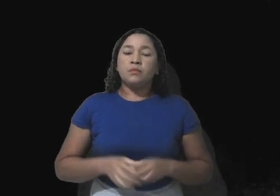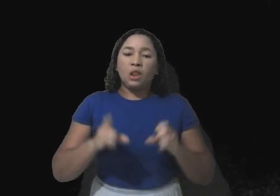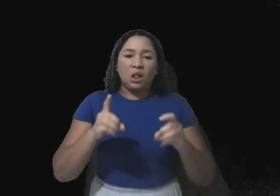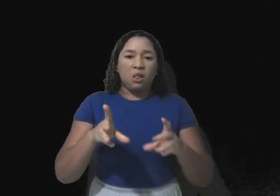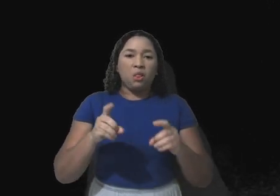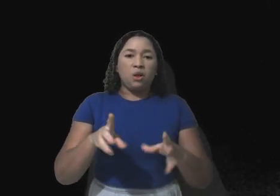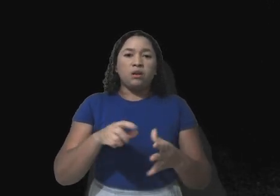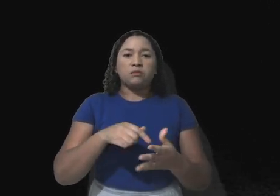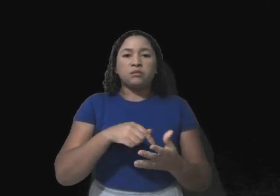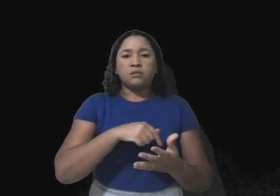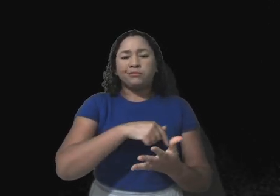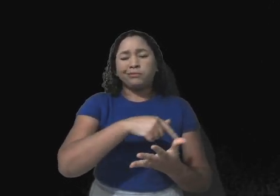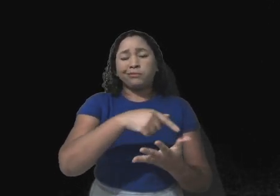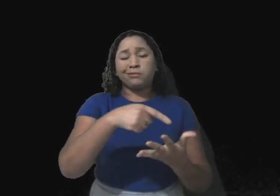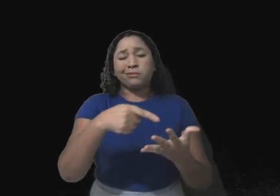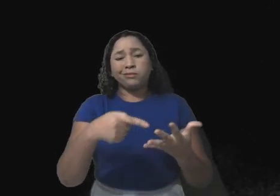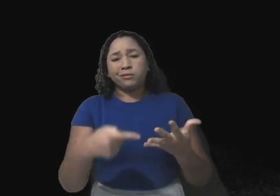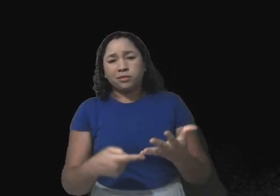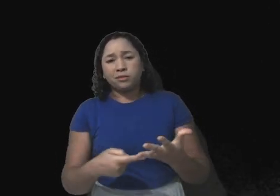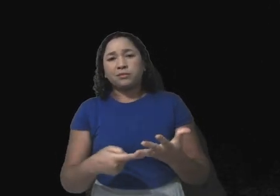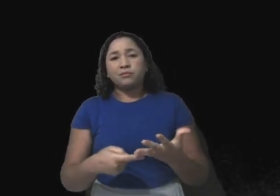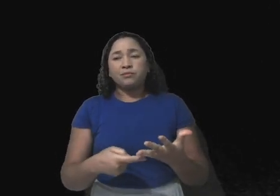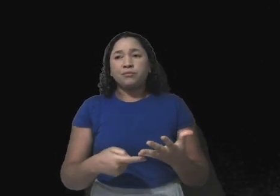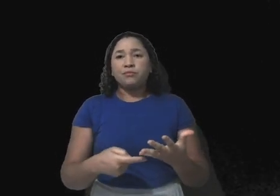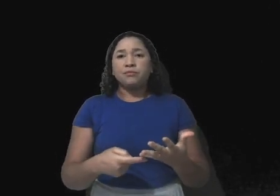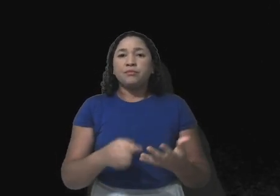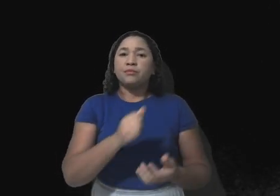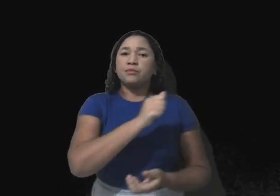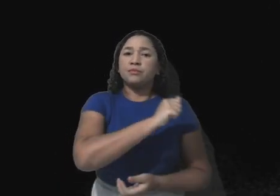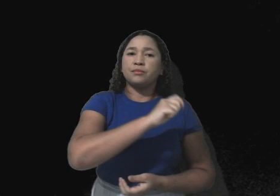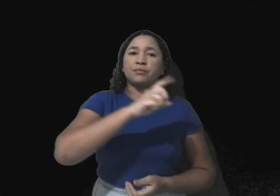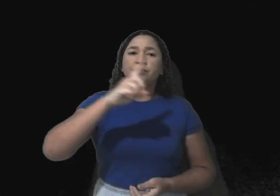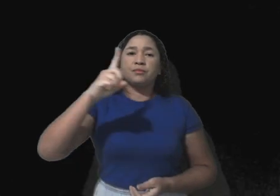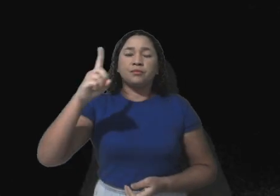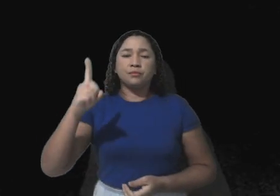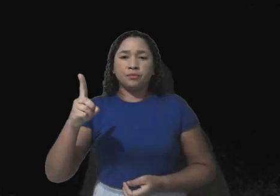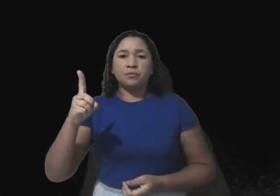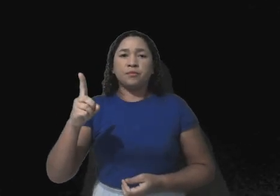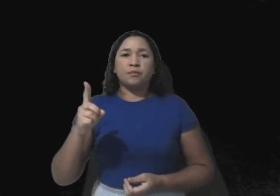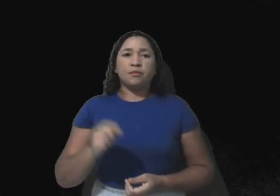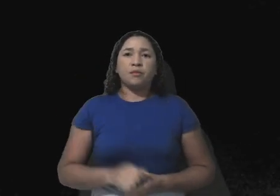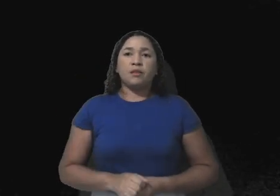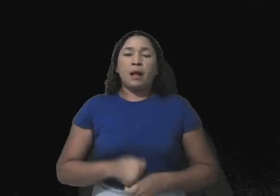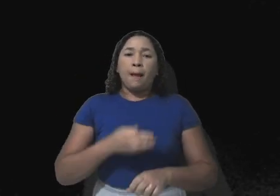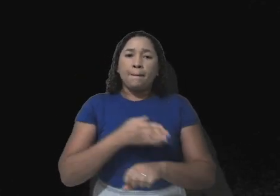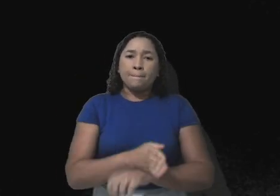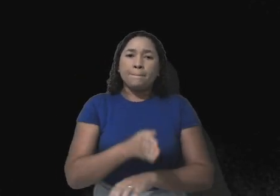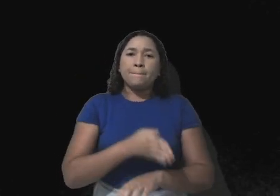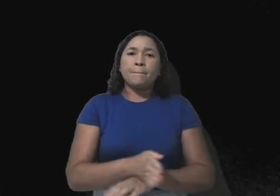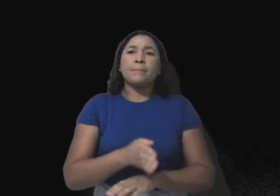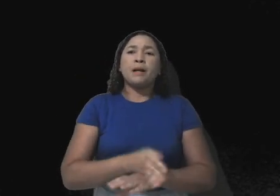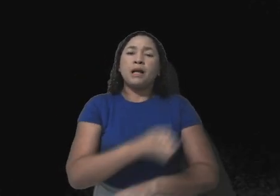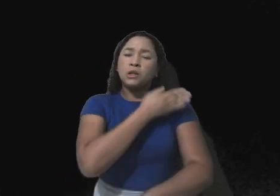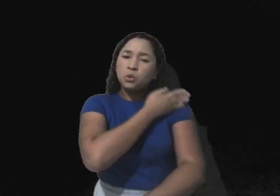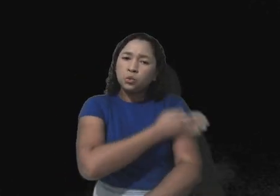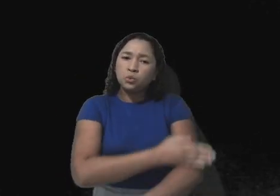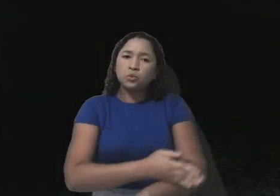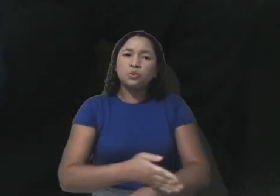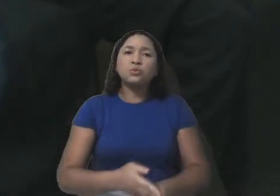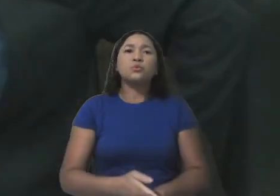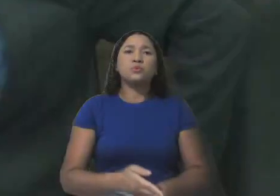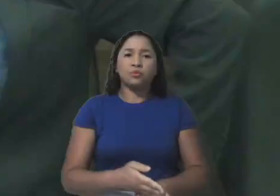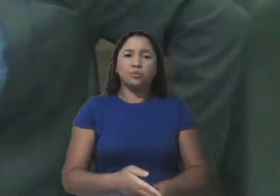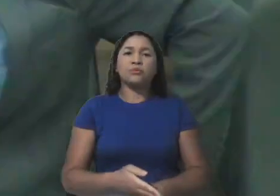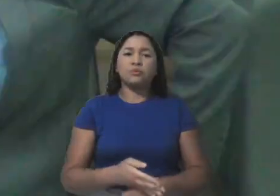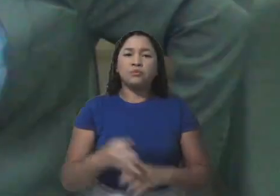de Deus, as várias crenças da Assembleia de Deus e interpretações das doutrinas bíblicas